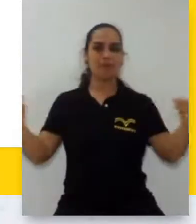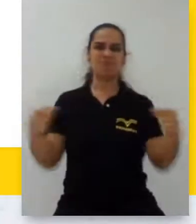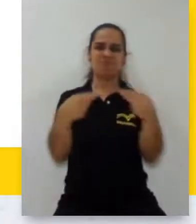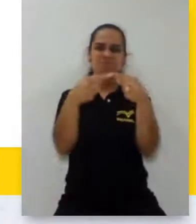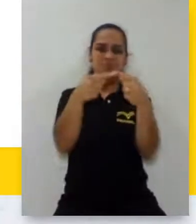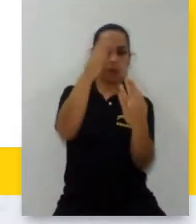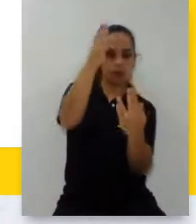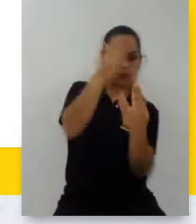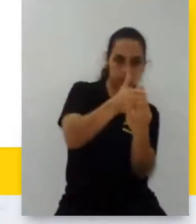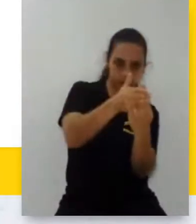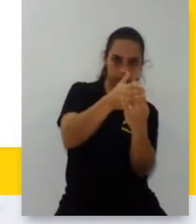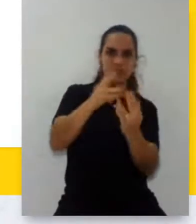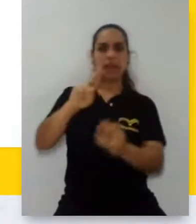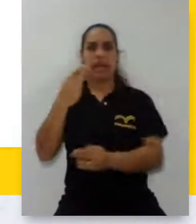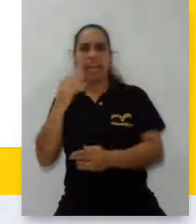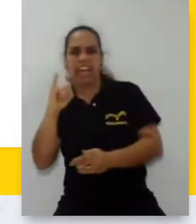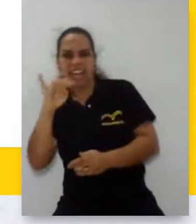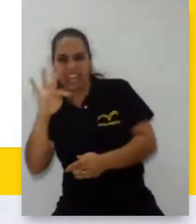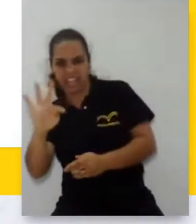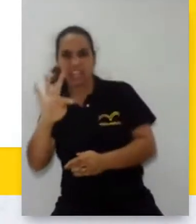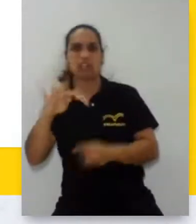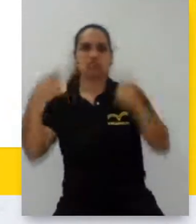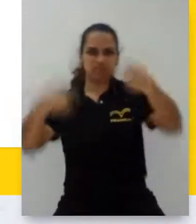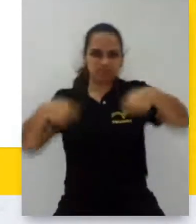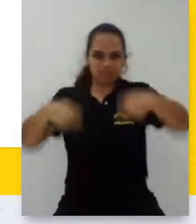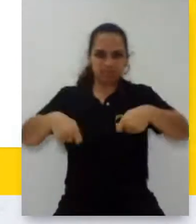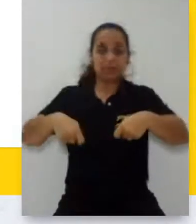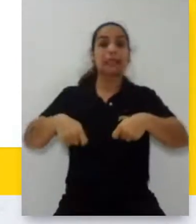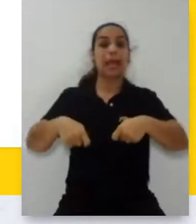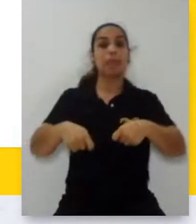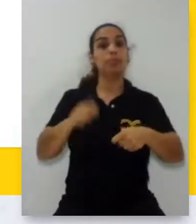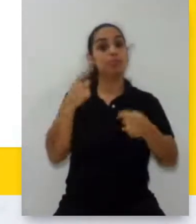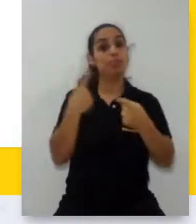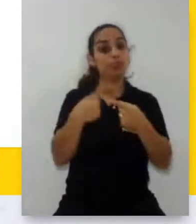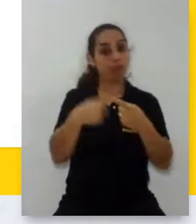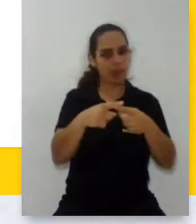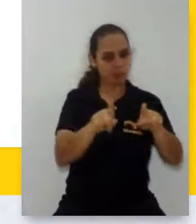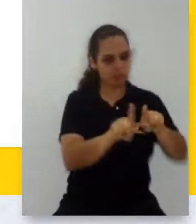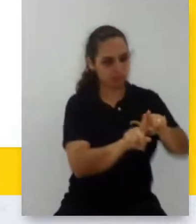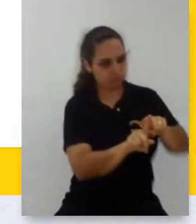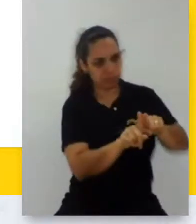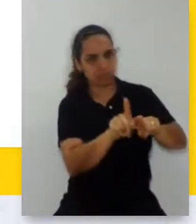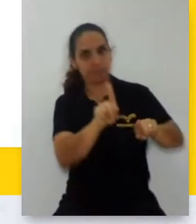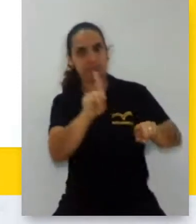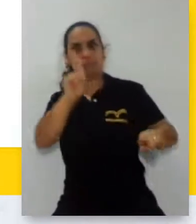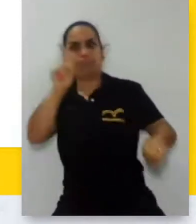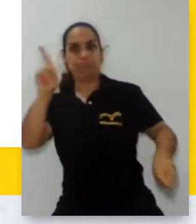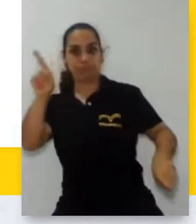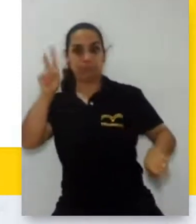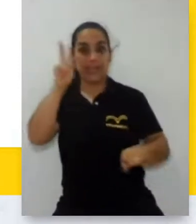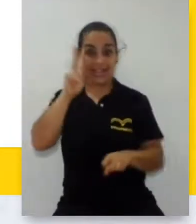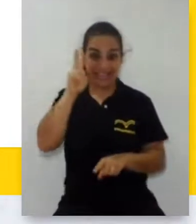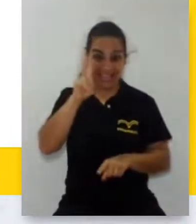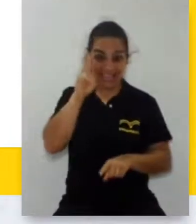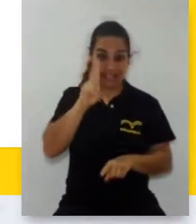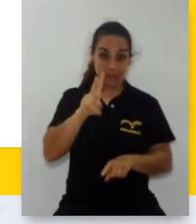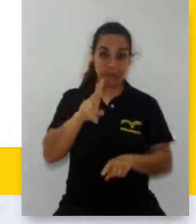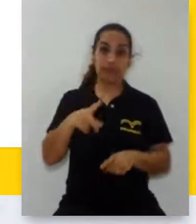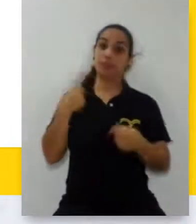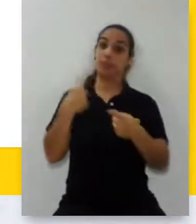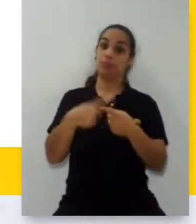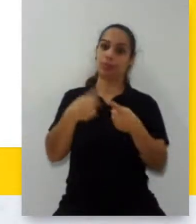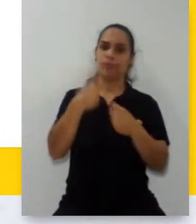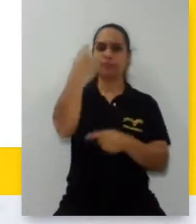para caminhar, vou ficar 1 hora caminhando. Se você ficar 1 hora caminhando, você vai sair do repouso, vai ter um gasto que vai estabilizar depois